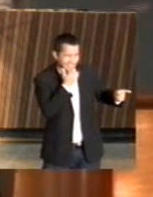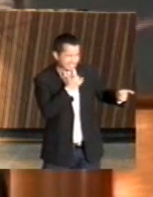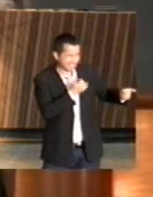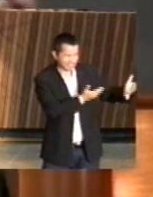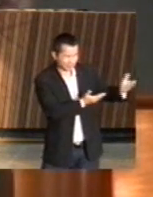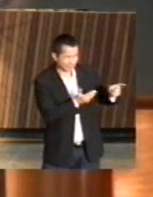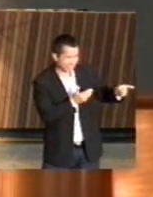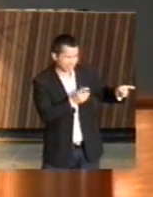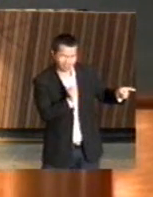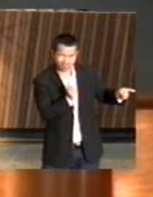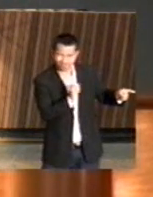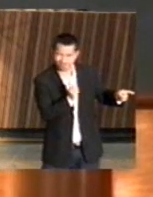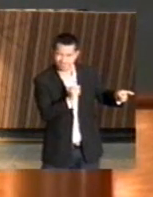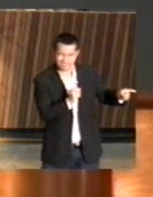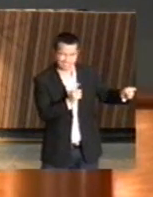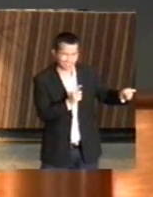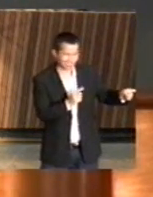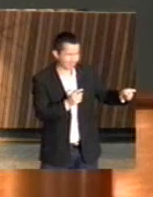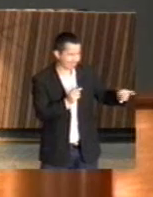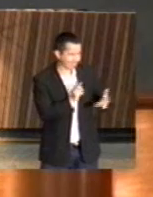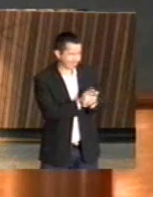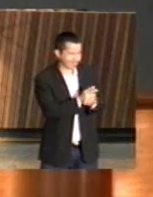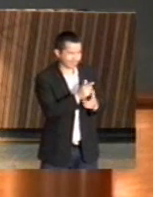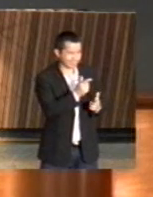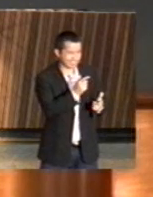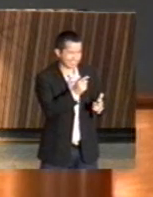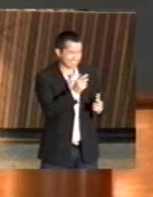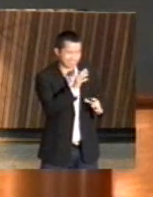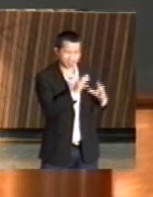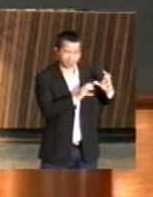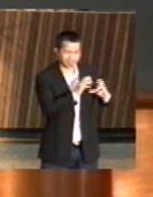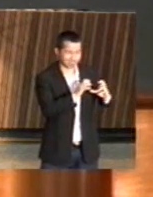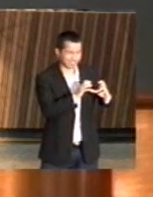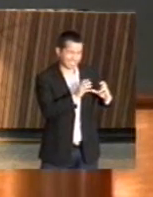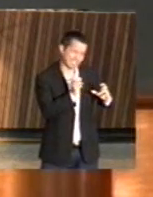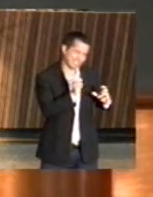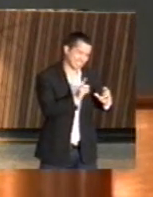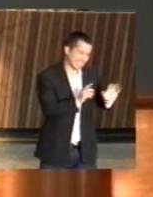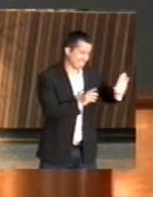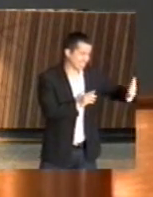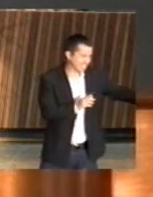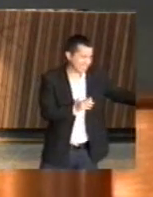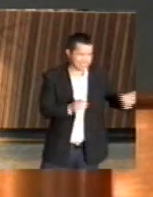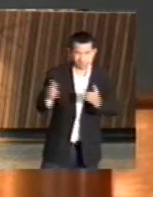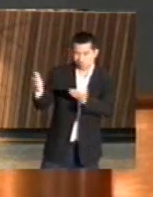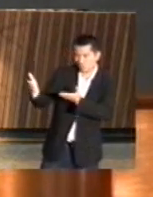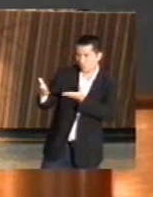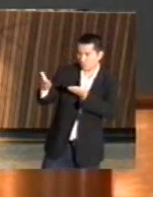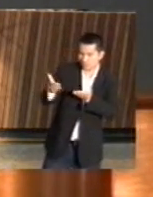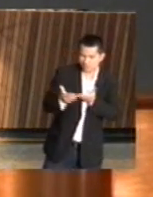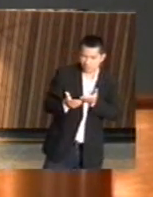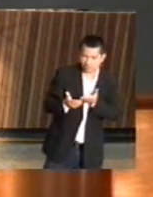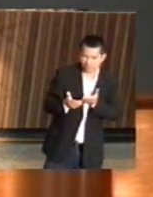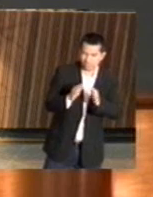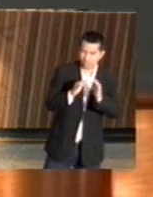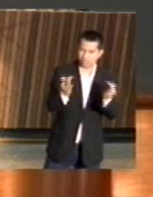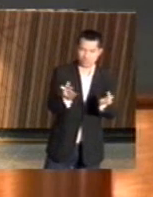É interessante que muitos de nós, sem perceber, construímos uma